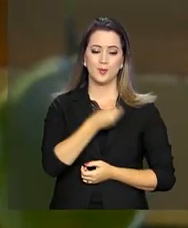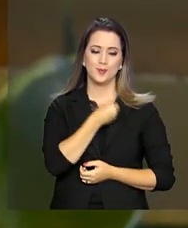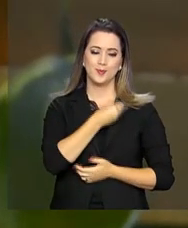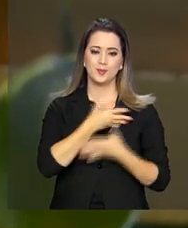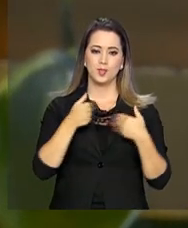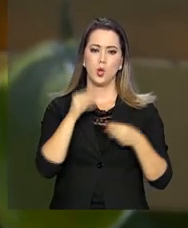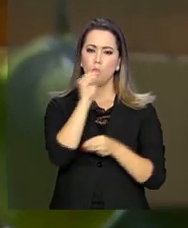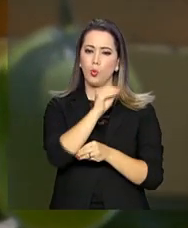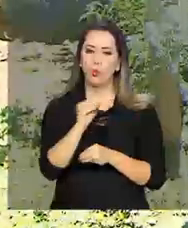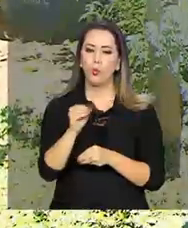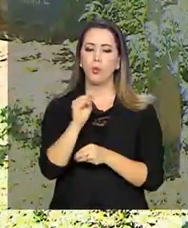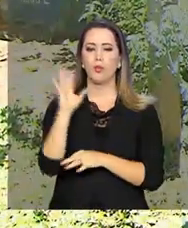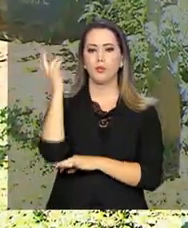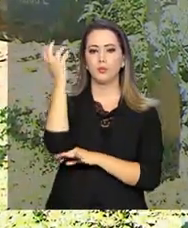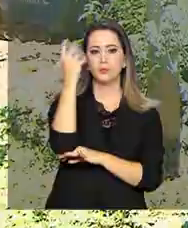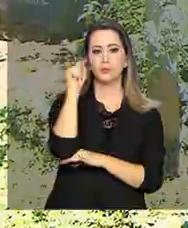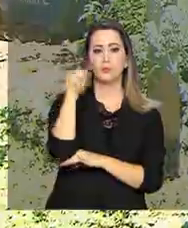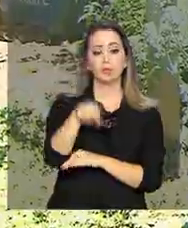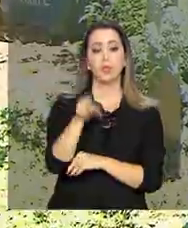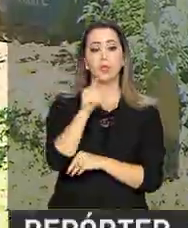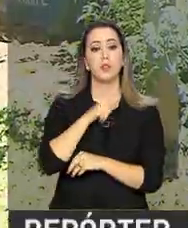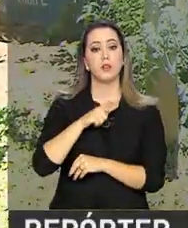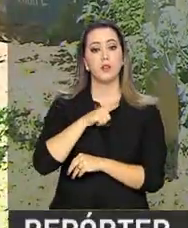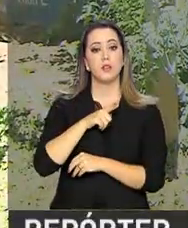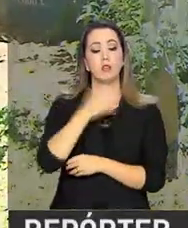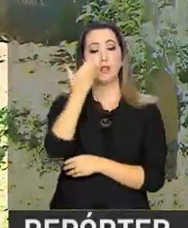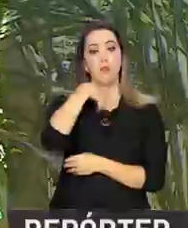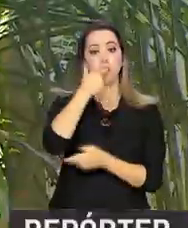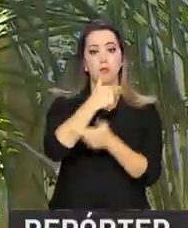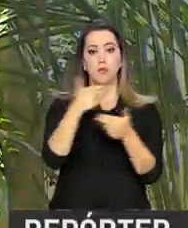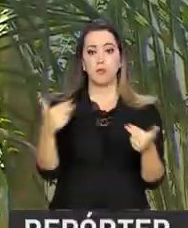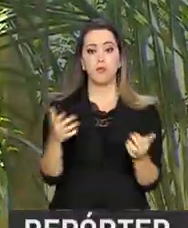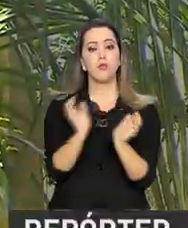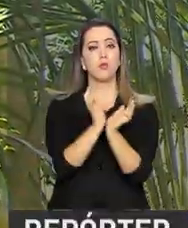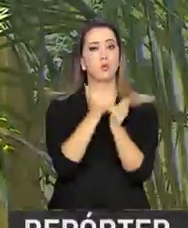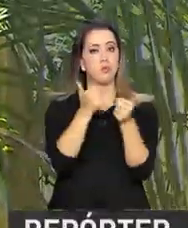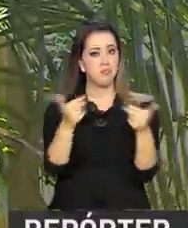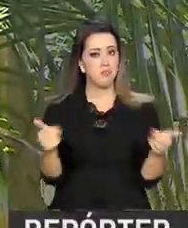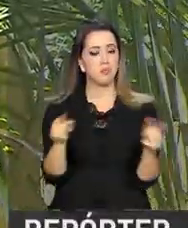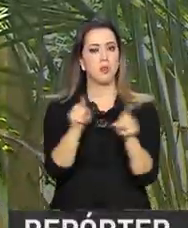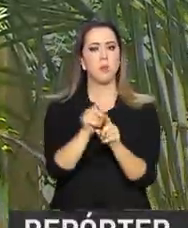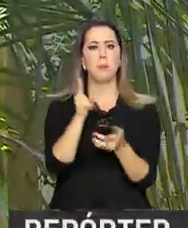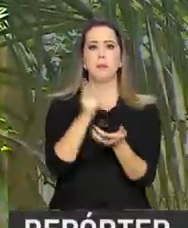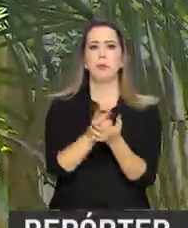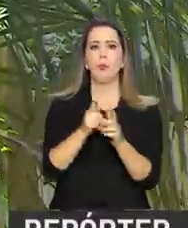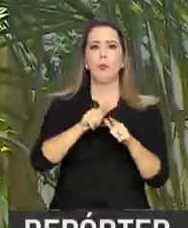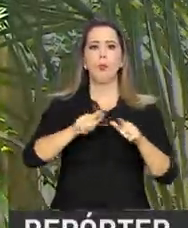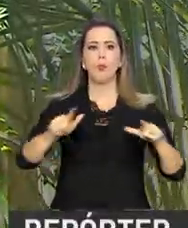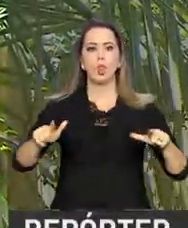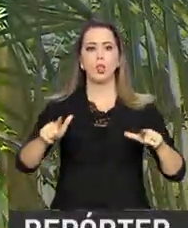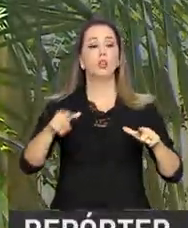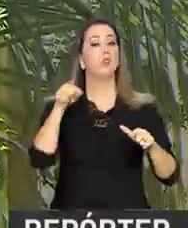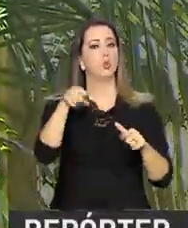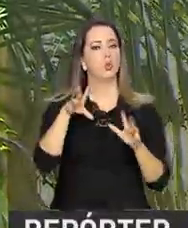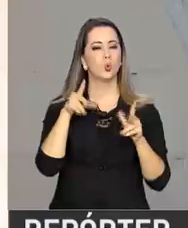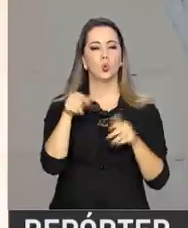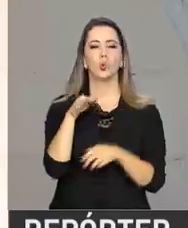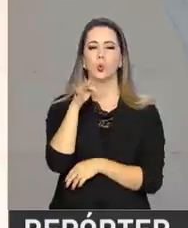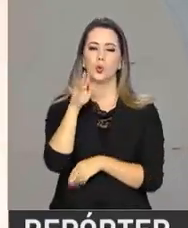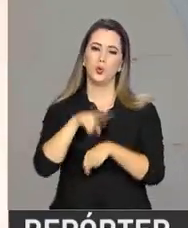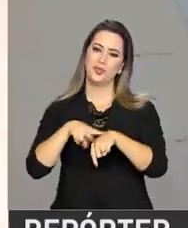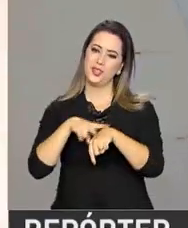das plantas do quintal. Aqui ele cultiva frutas e verduras. E mesmo durante o período de seca, tudo fica